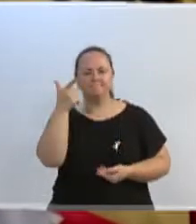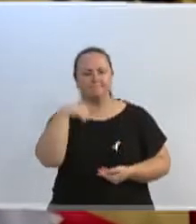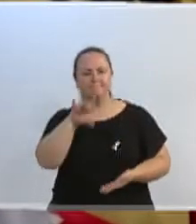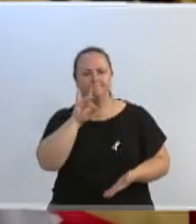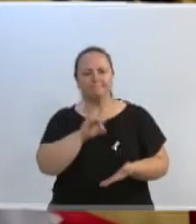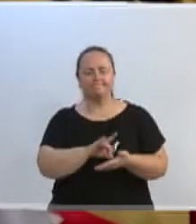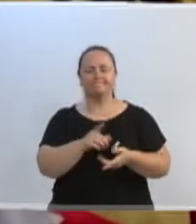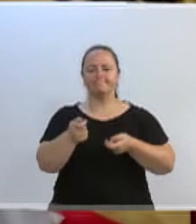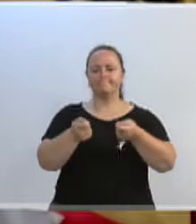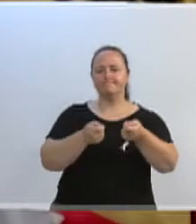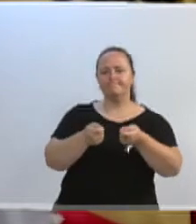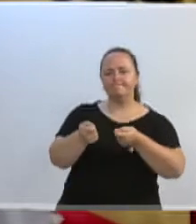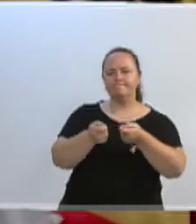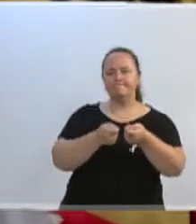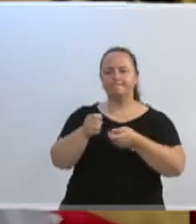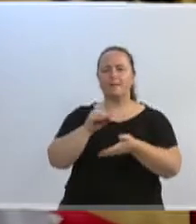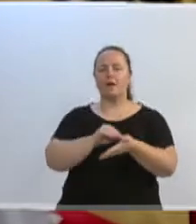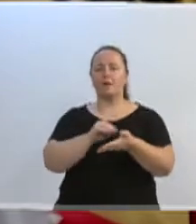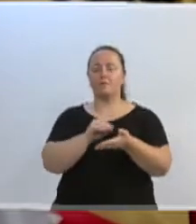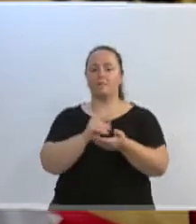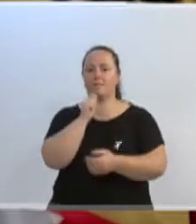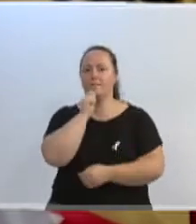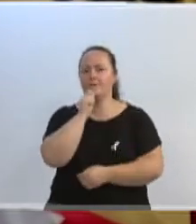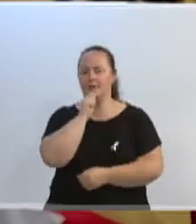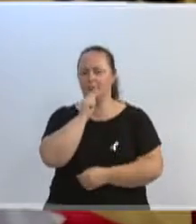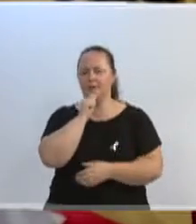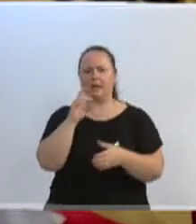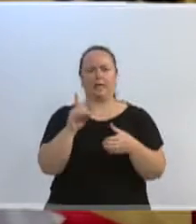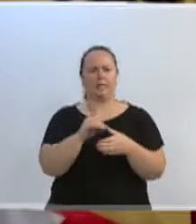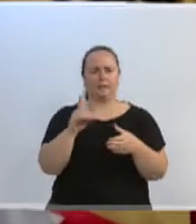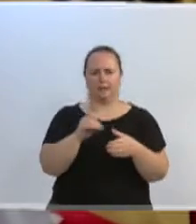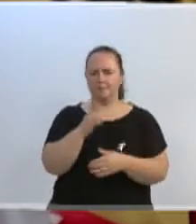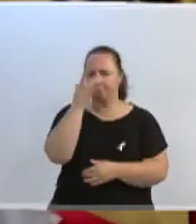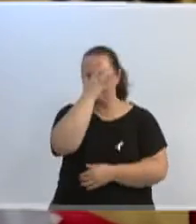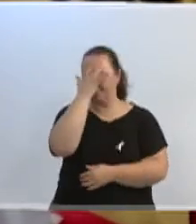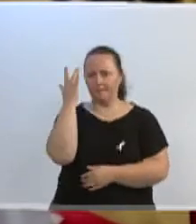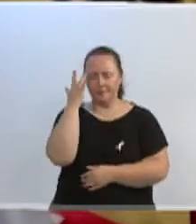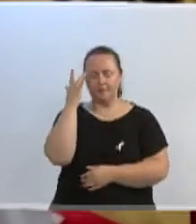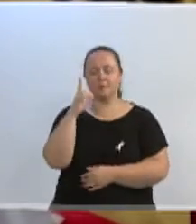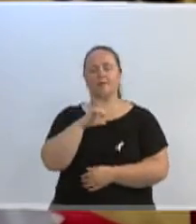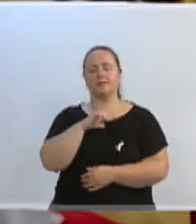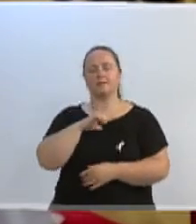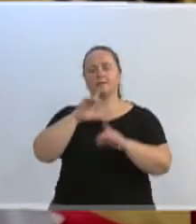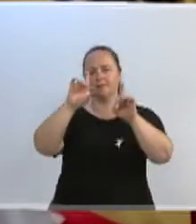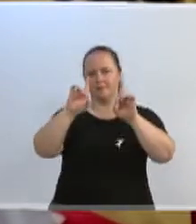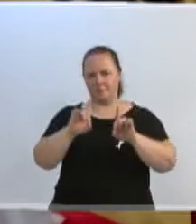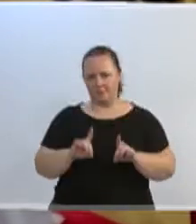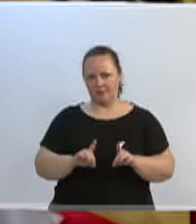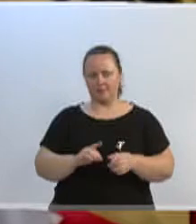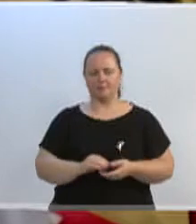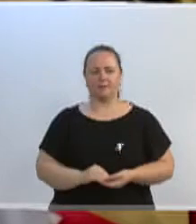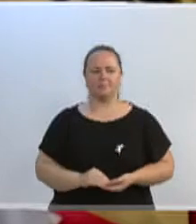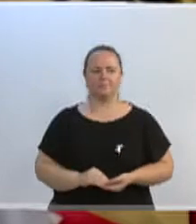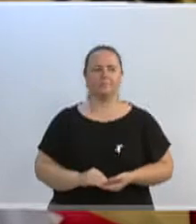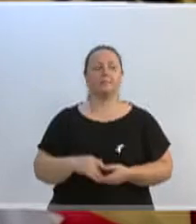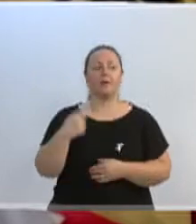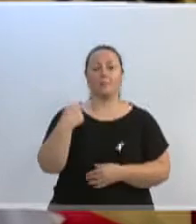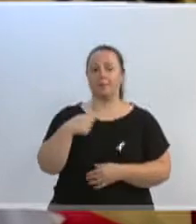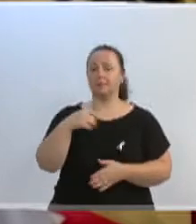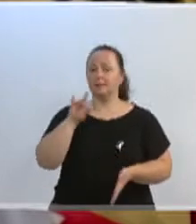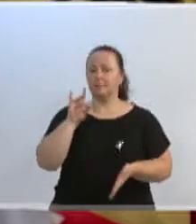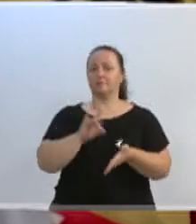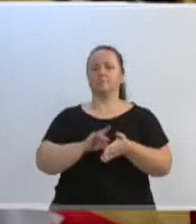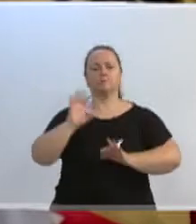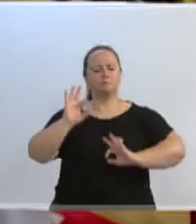não sejamos deficientes na hora de fazermos o atendimento às pessoas com deficiência. Então, nós precisamos realmente nos